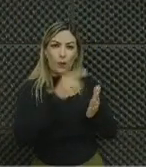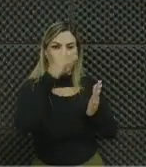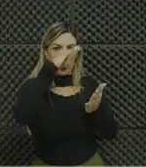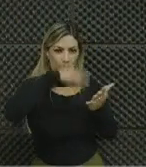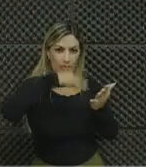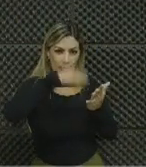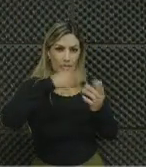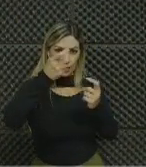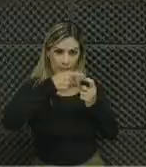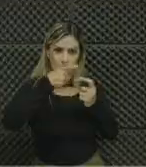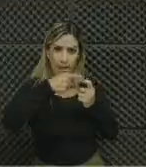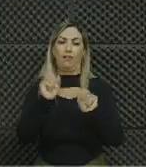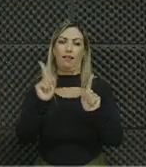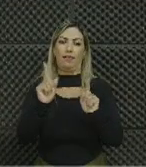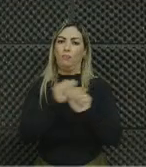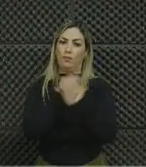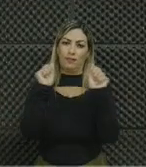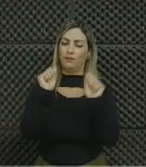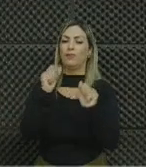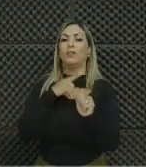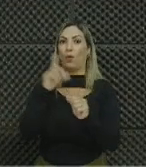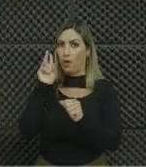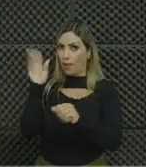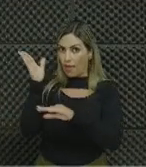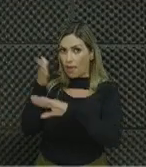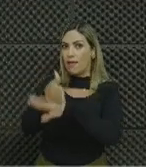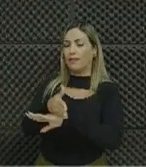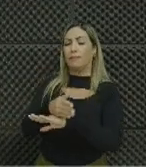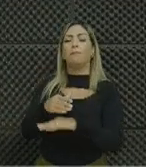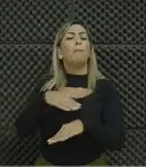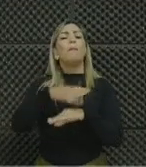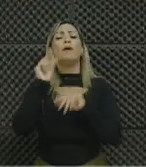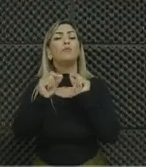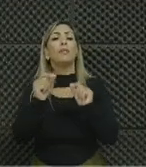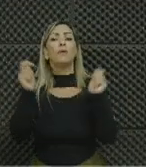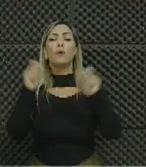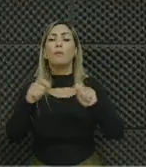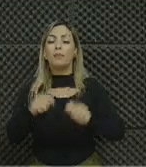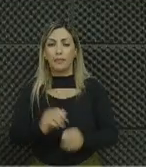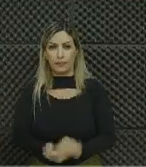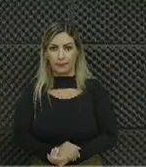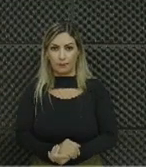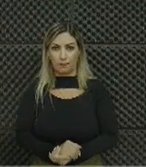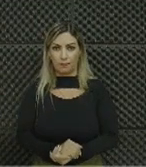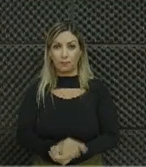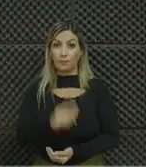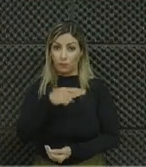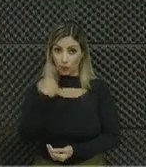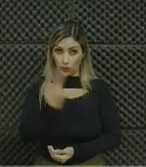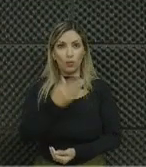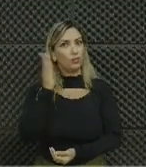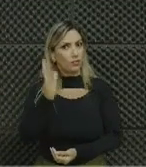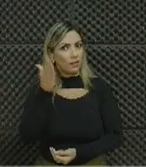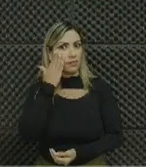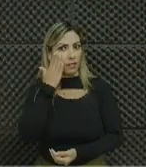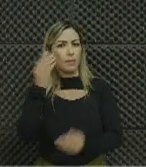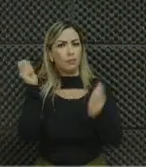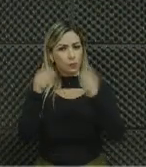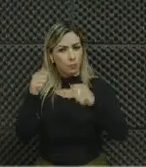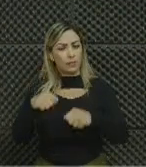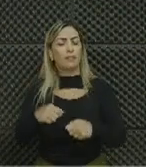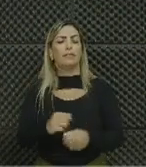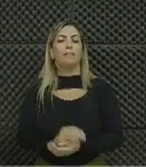têm um atendimento especializado. E o que mais? Agora, as competências. Nós já sabemos,